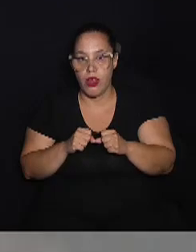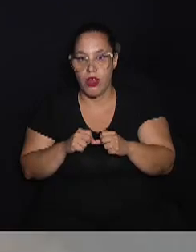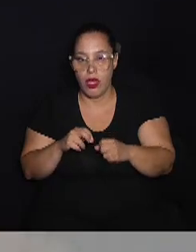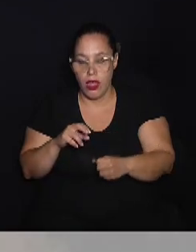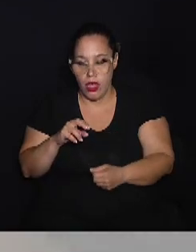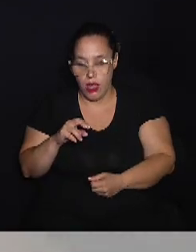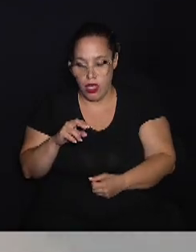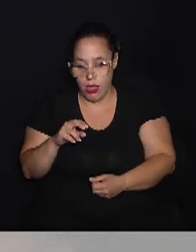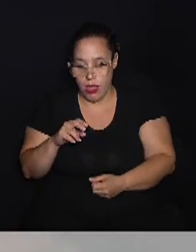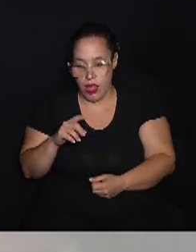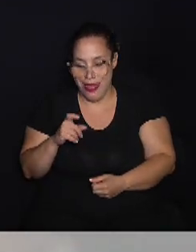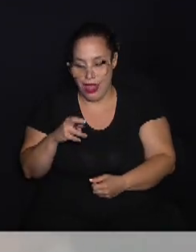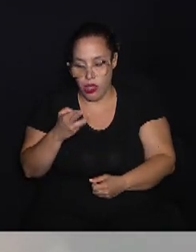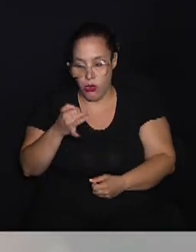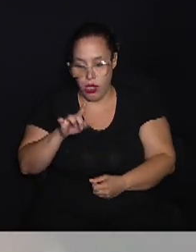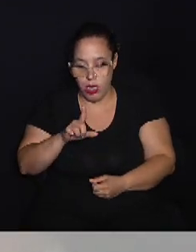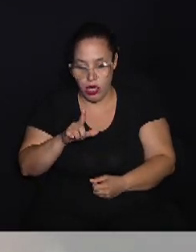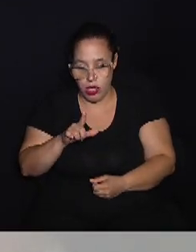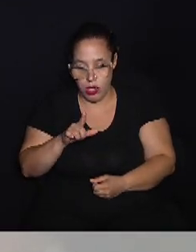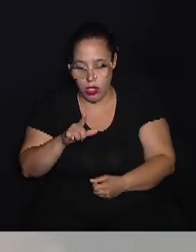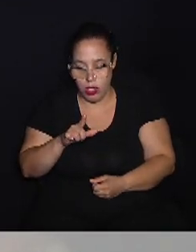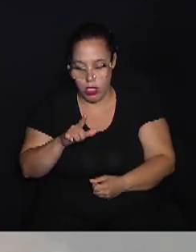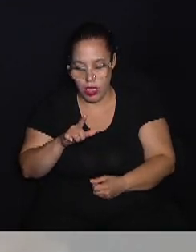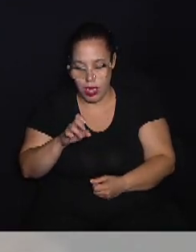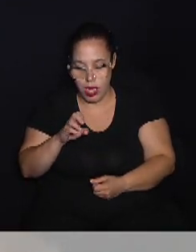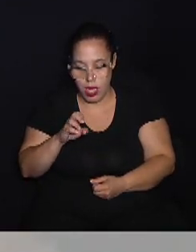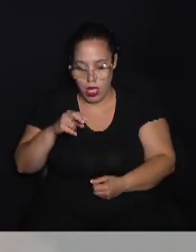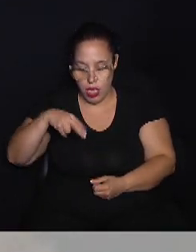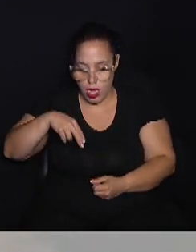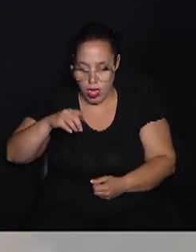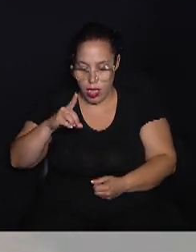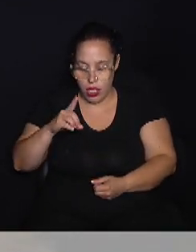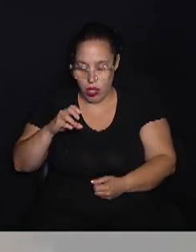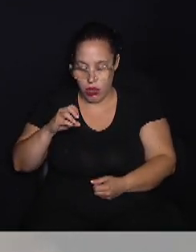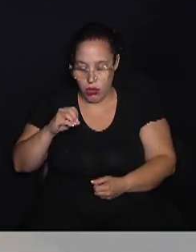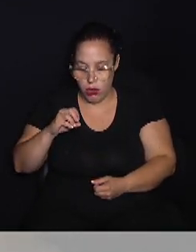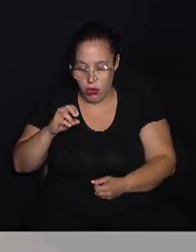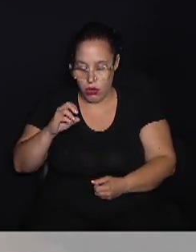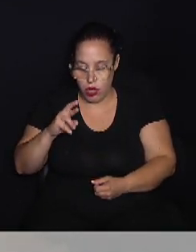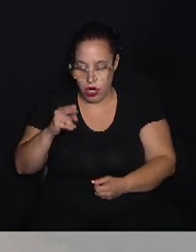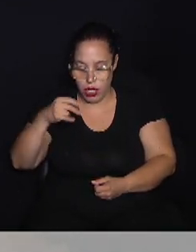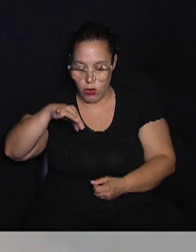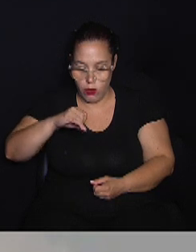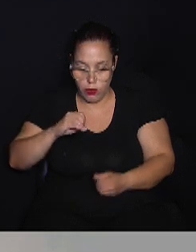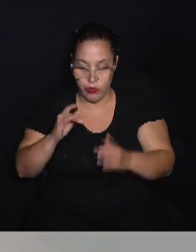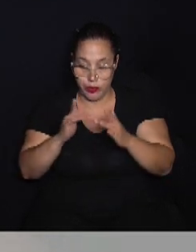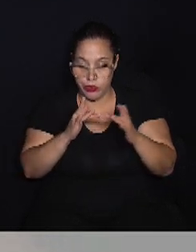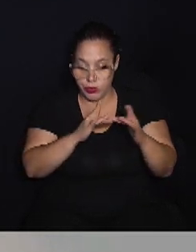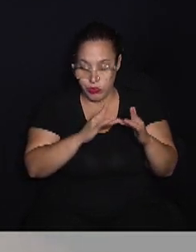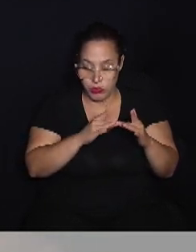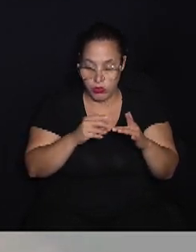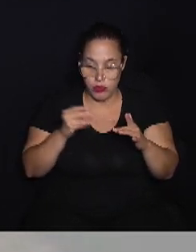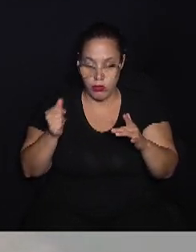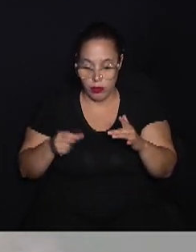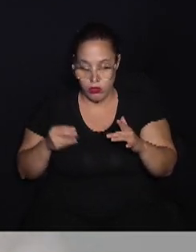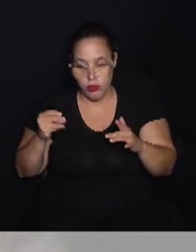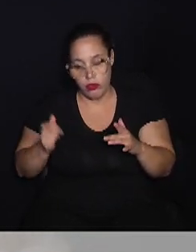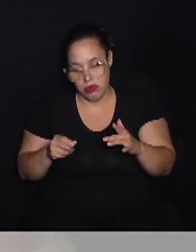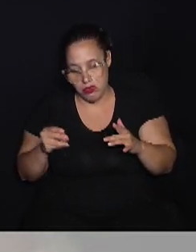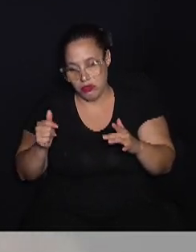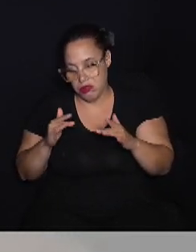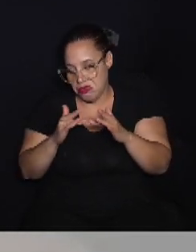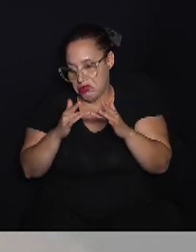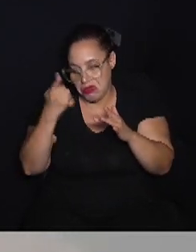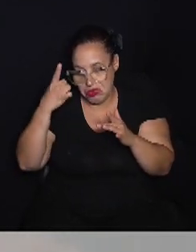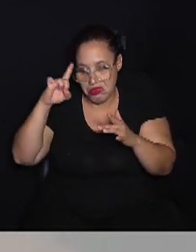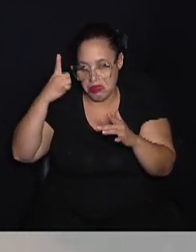endócrinos O que são esses desreguladores endócrinos são substâncias que a gente tem em contato às vezes ao longo do nosso dia a dia